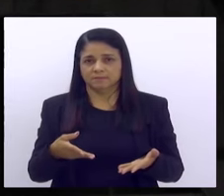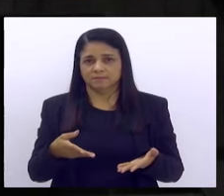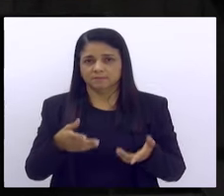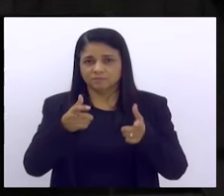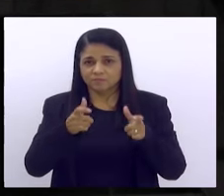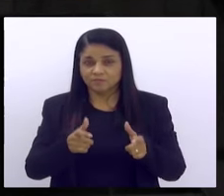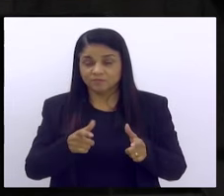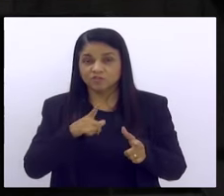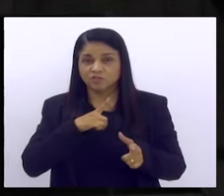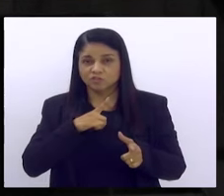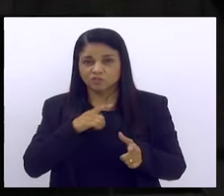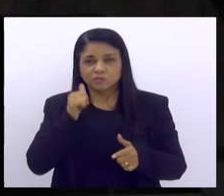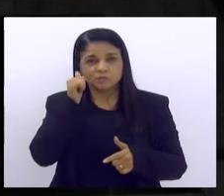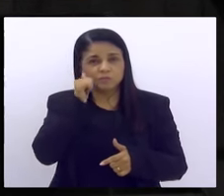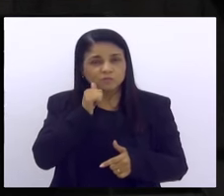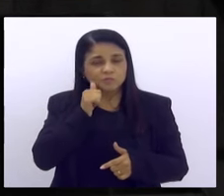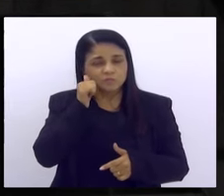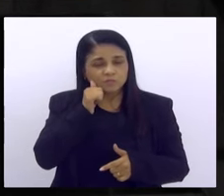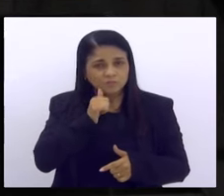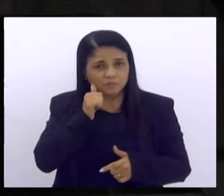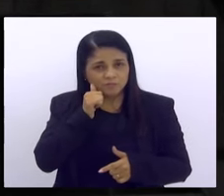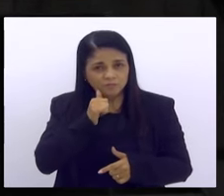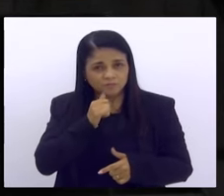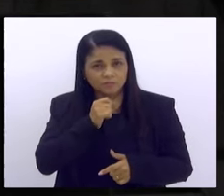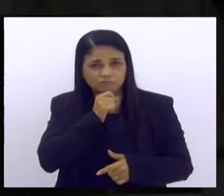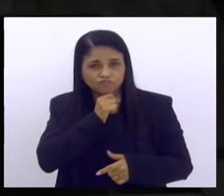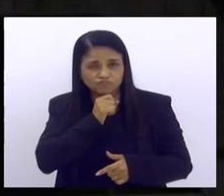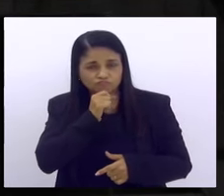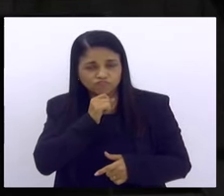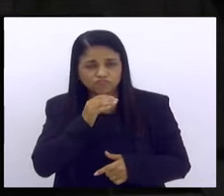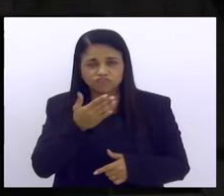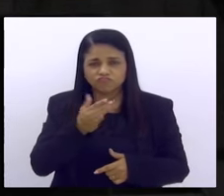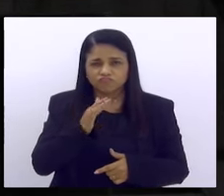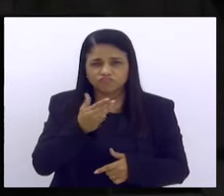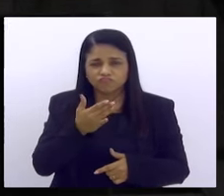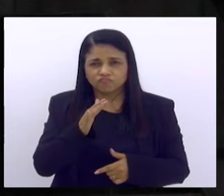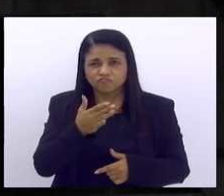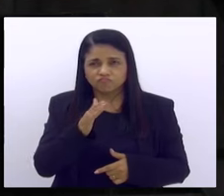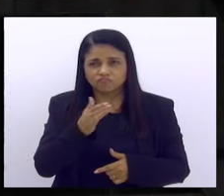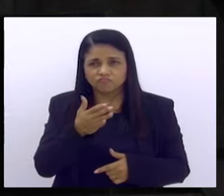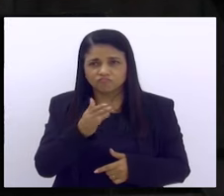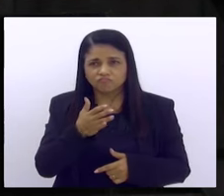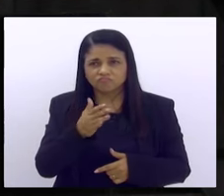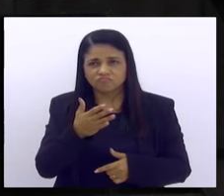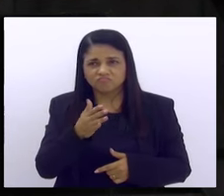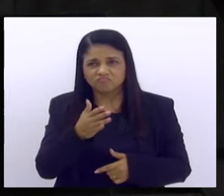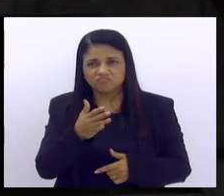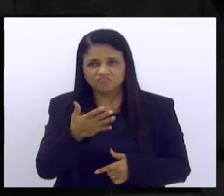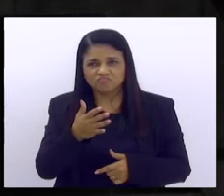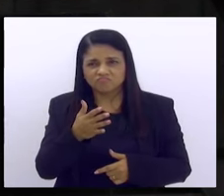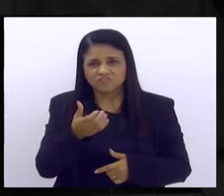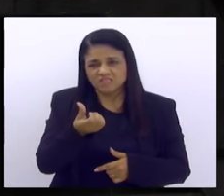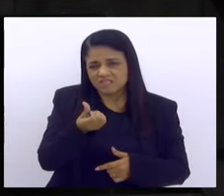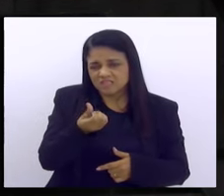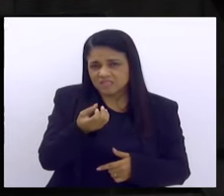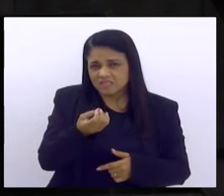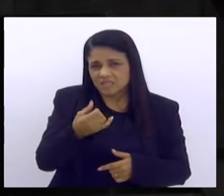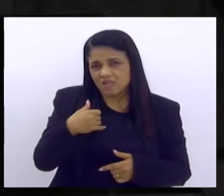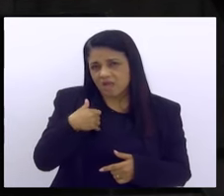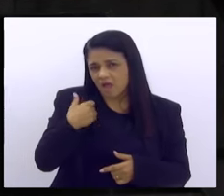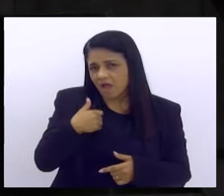era que havia uma senhora de aproximadamente, talvez, seus 60